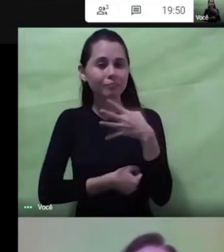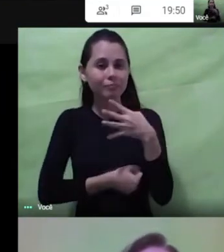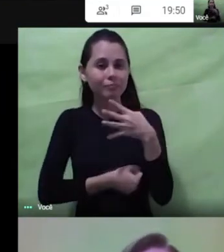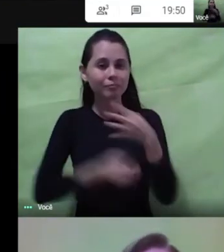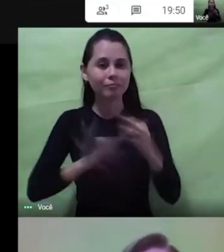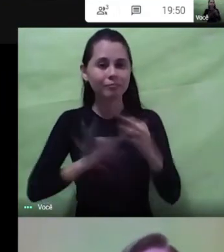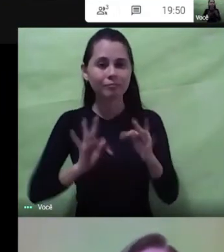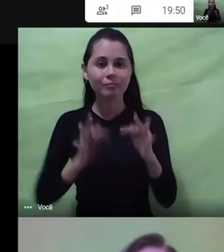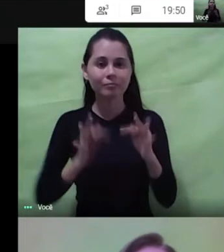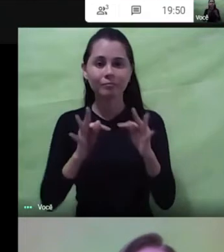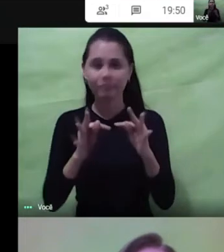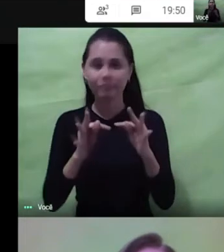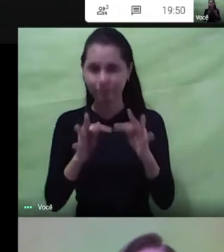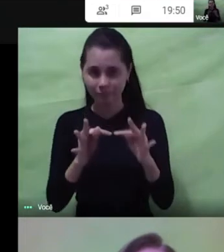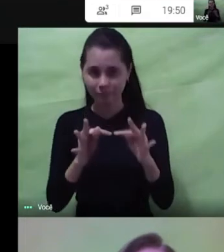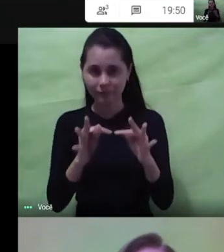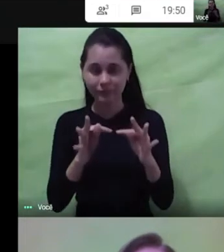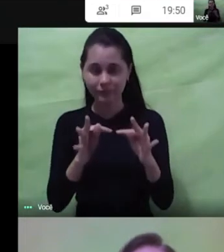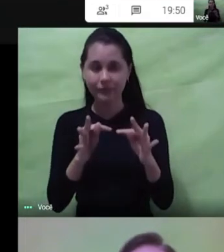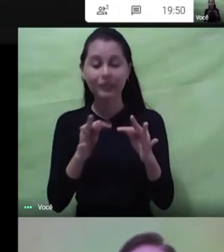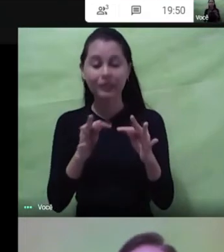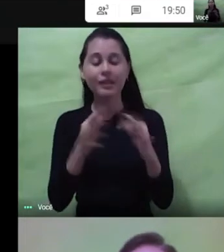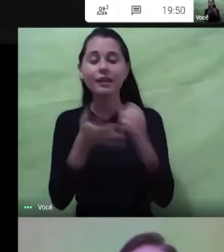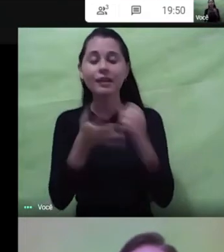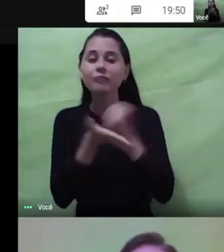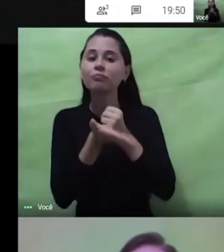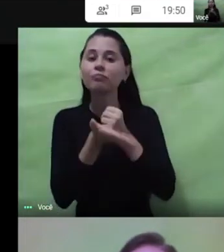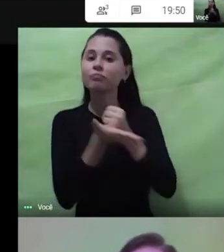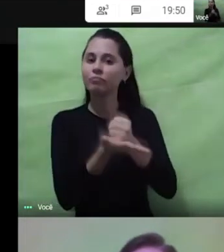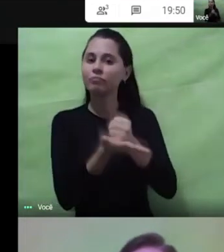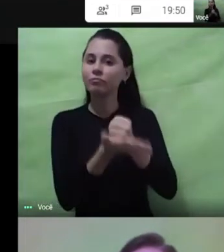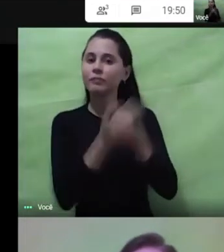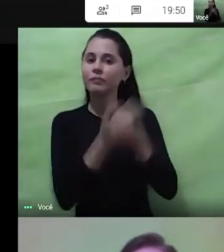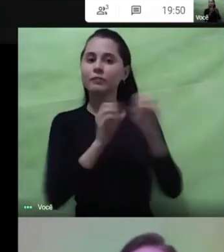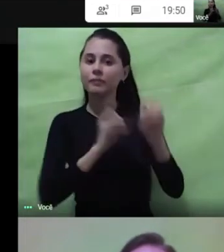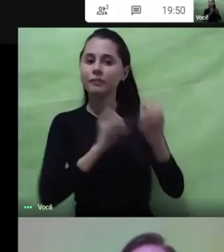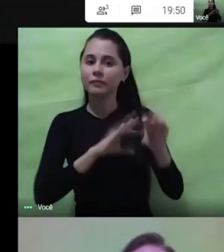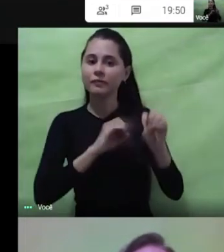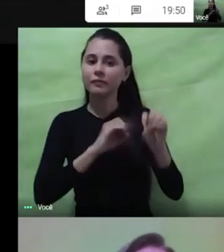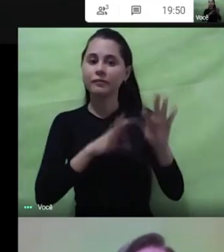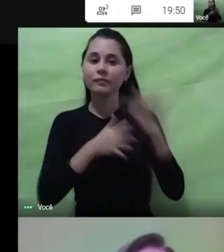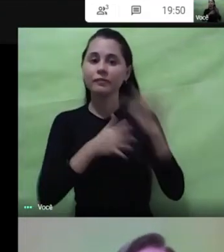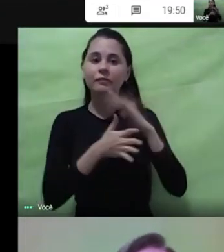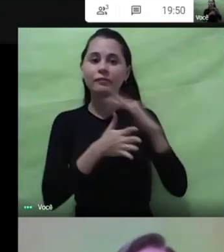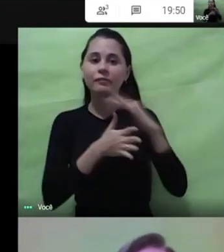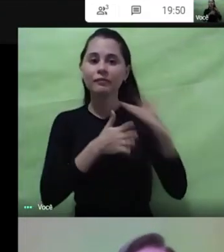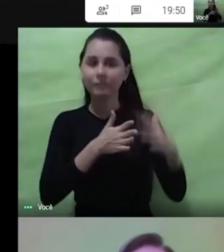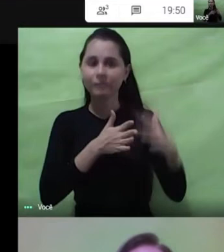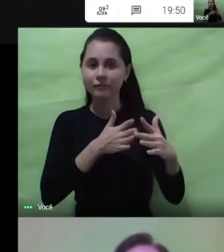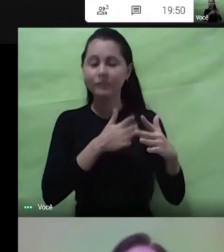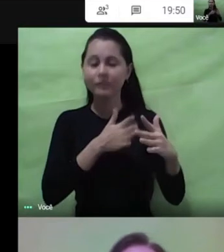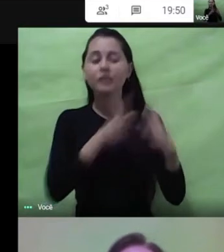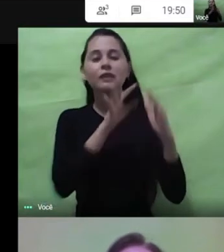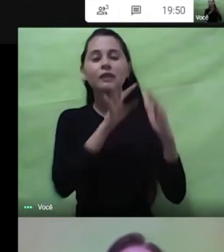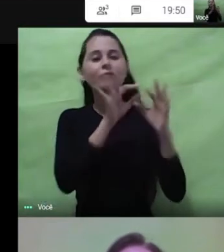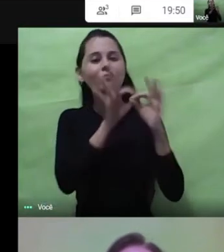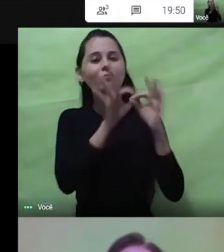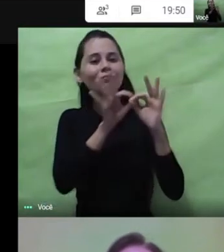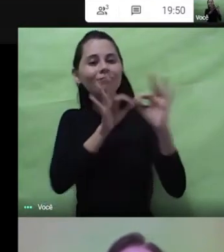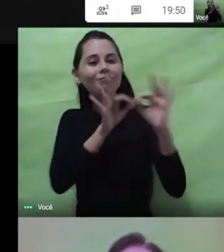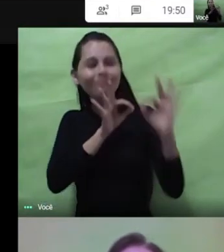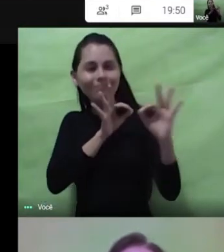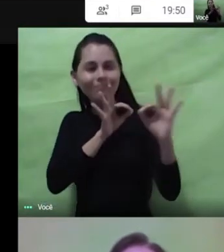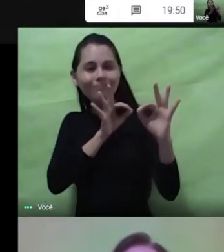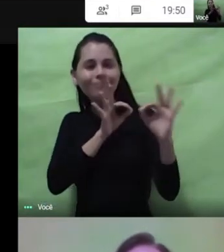que podem favorecer o ensino de Libras à distância em tempos de